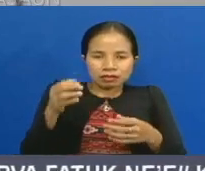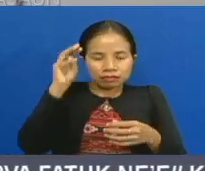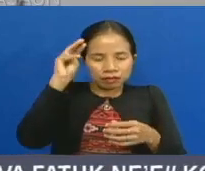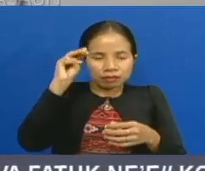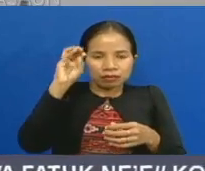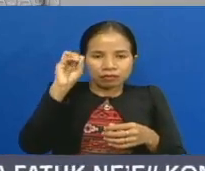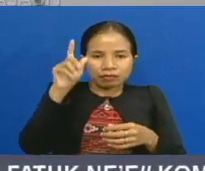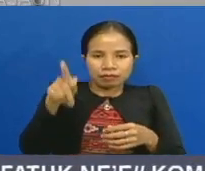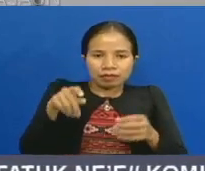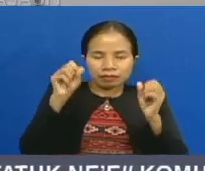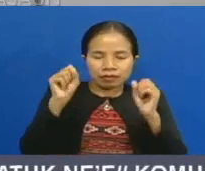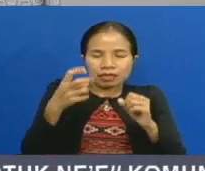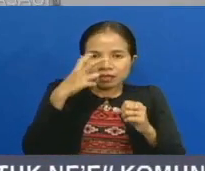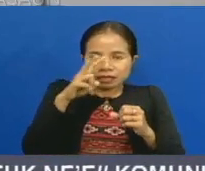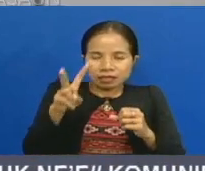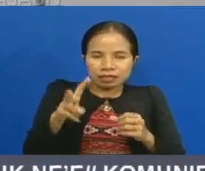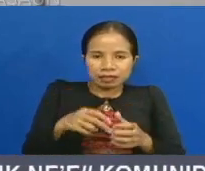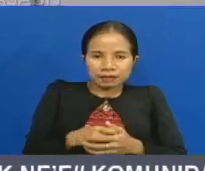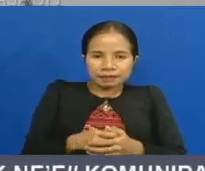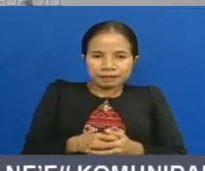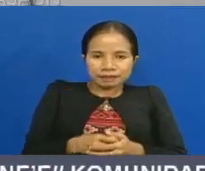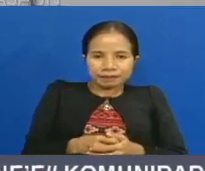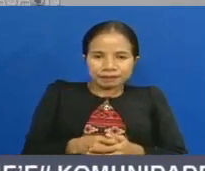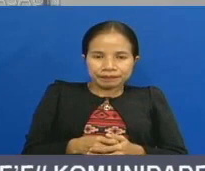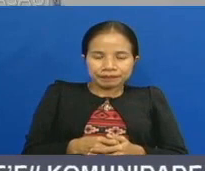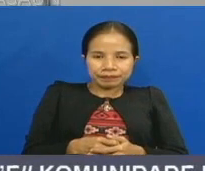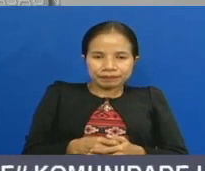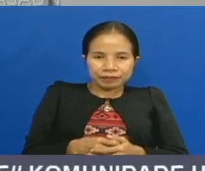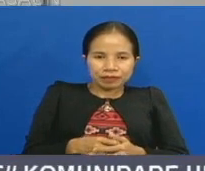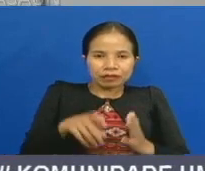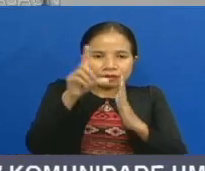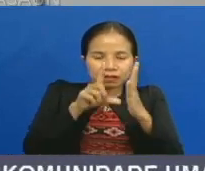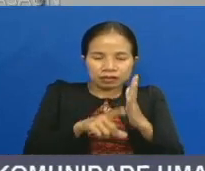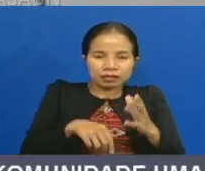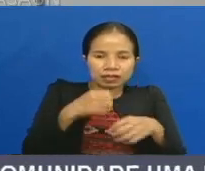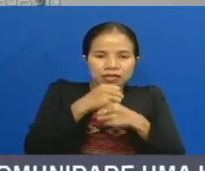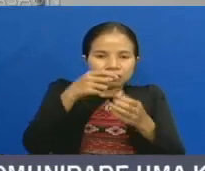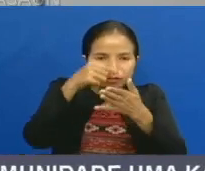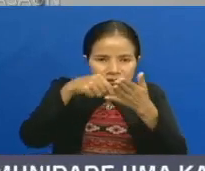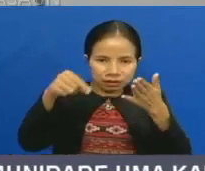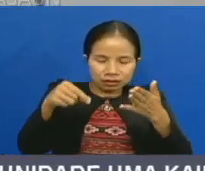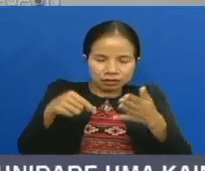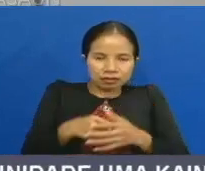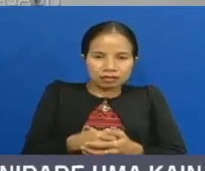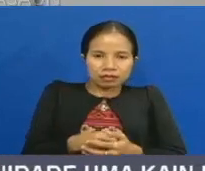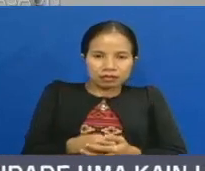Públicas gerito, allora già sta un bel equipo, non si lista mi ha ricordato, no?